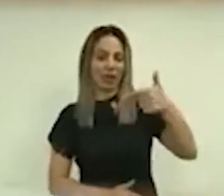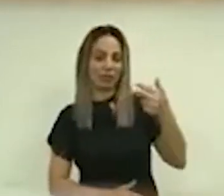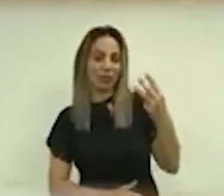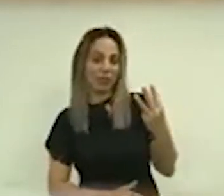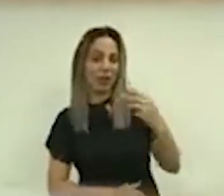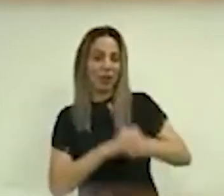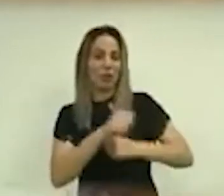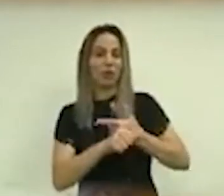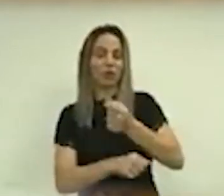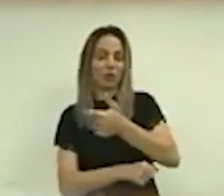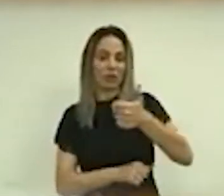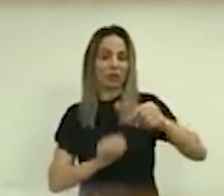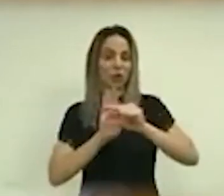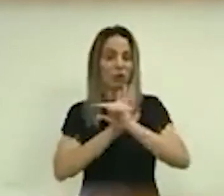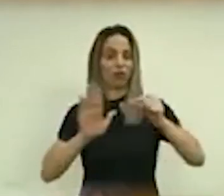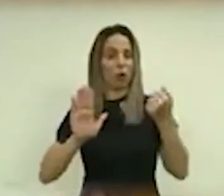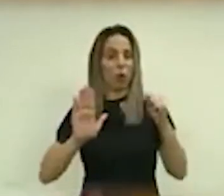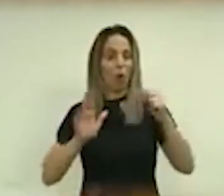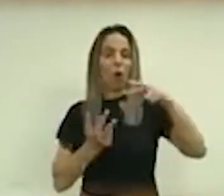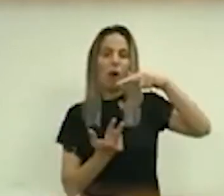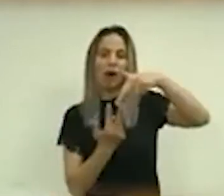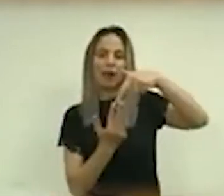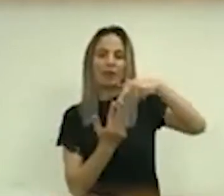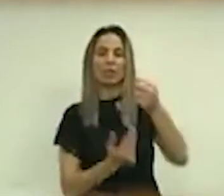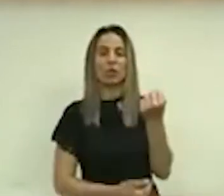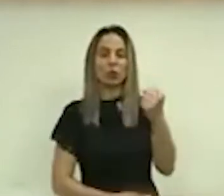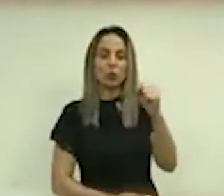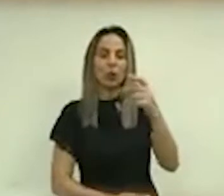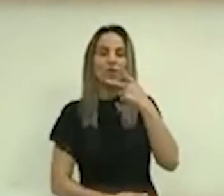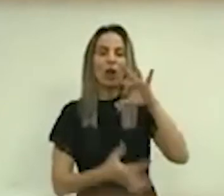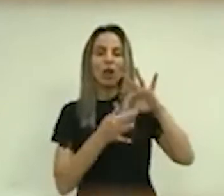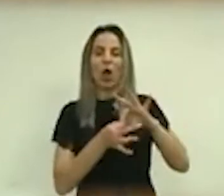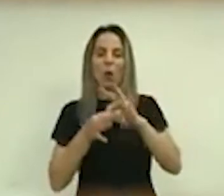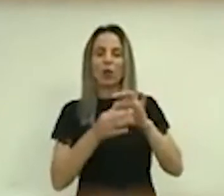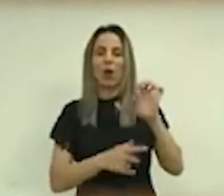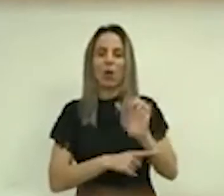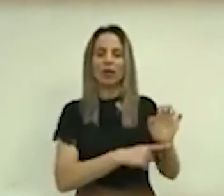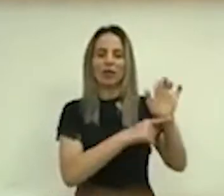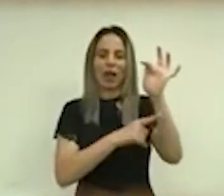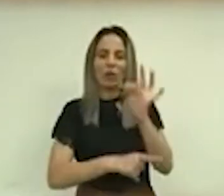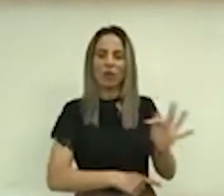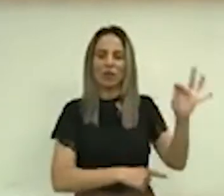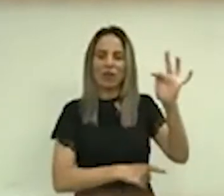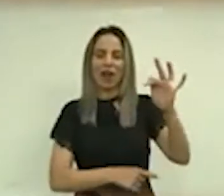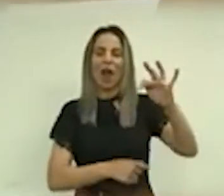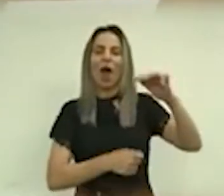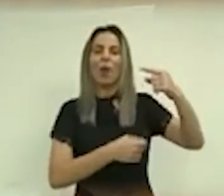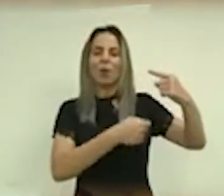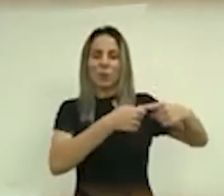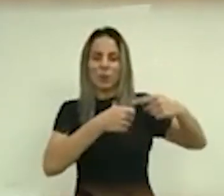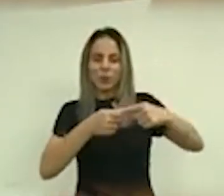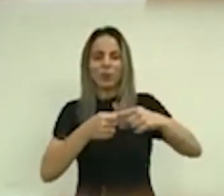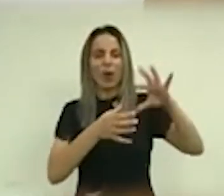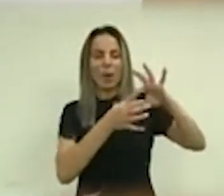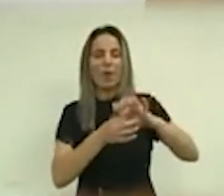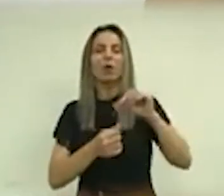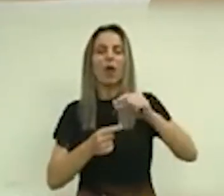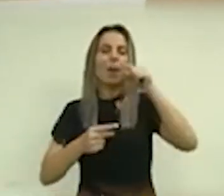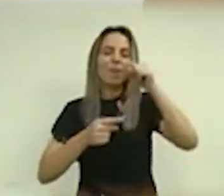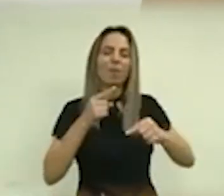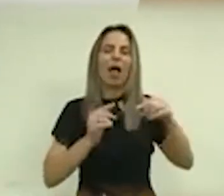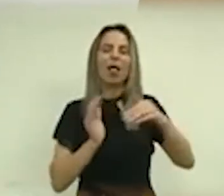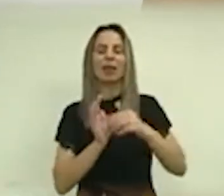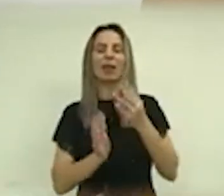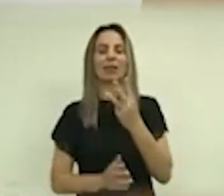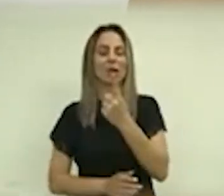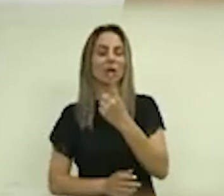2020, em seu artigo 8º, inciso 8, que determina que a União, Estados, o Distrito Federal e os municípios ficam proibidos até 31